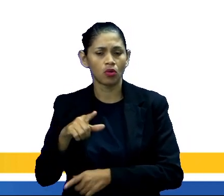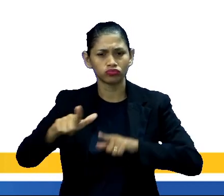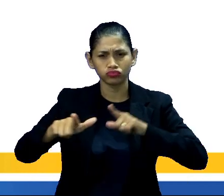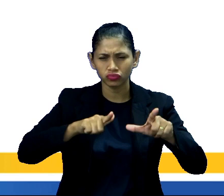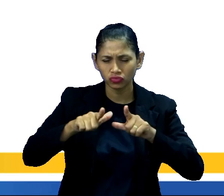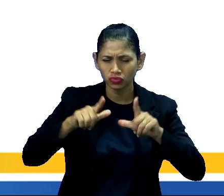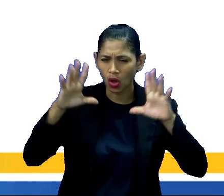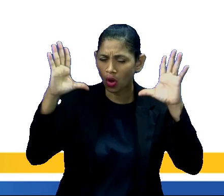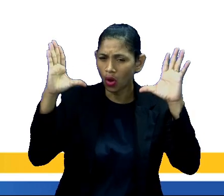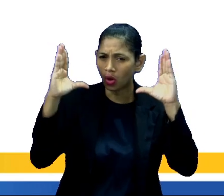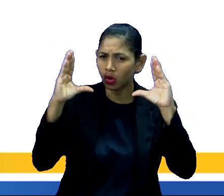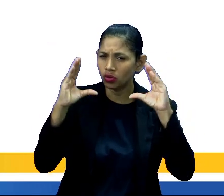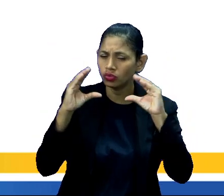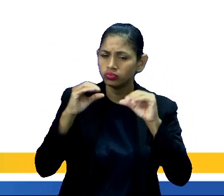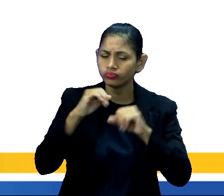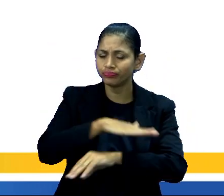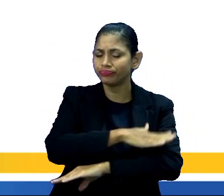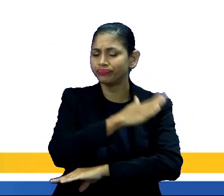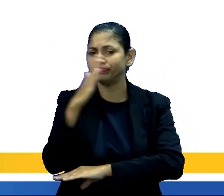inteira.